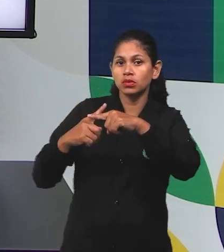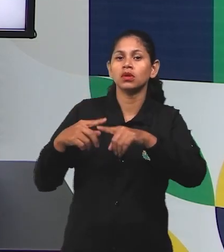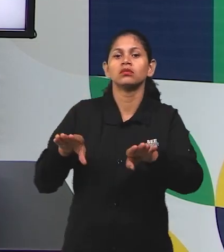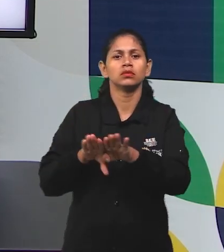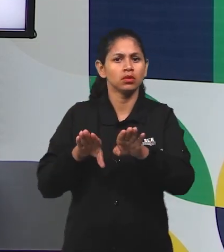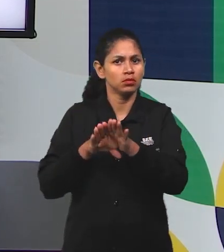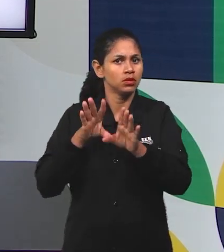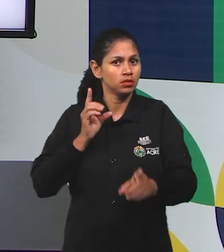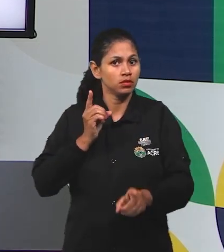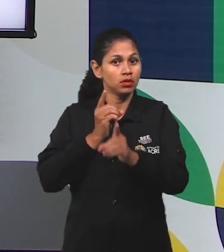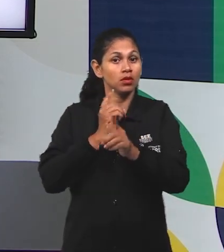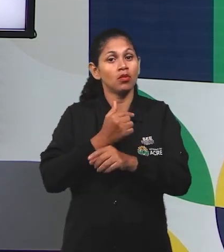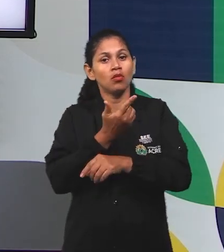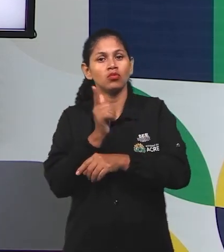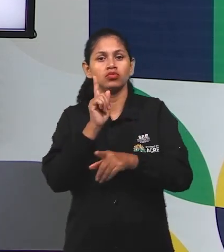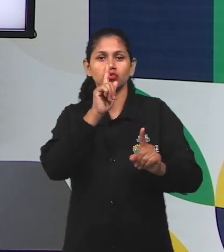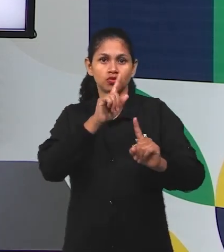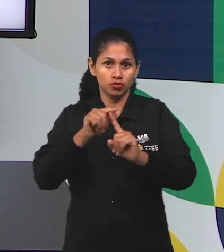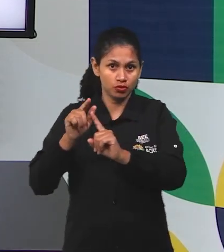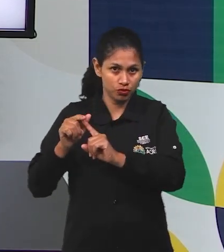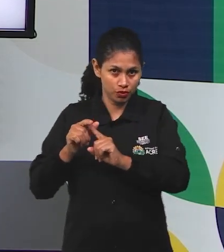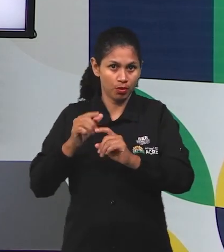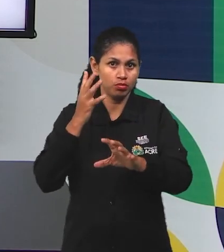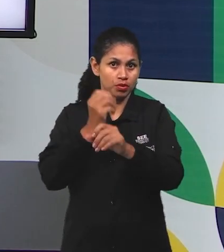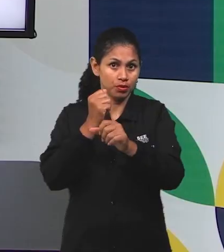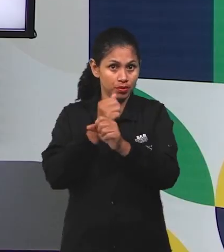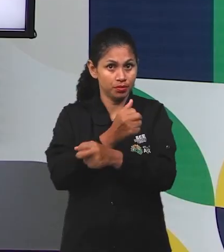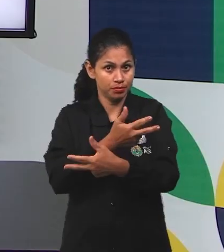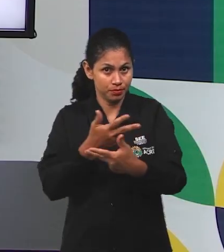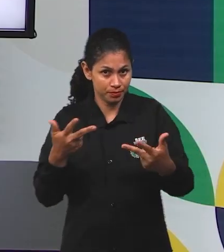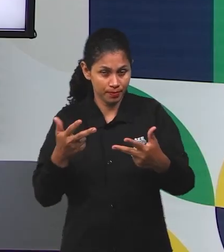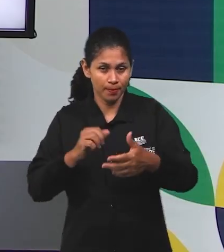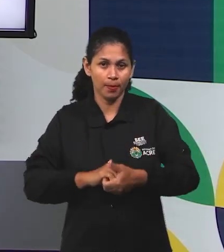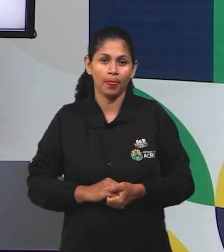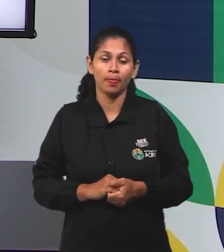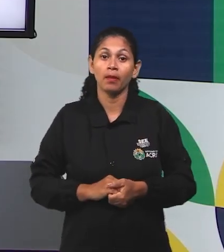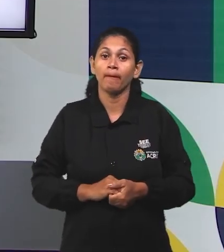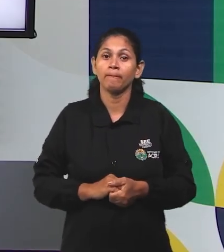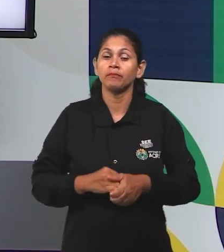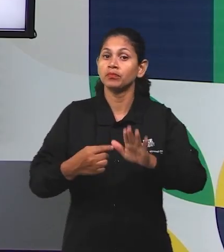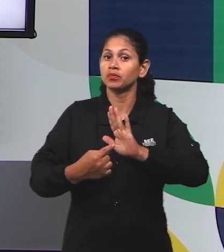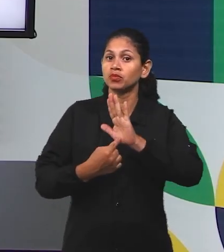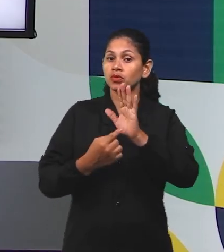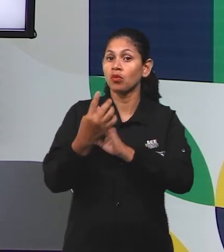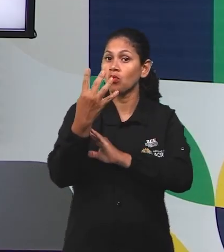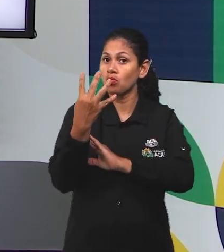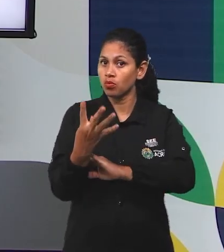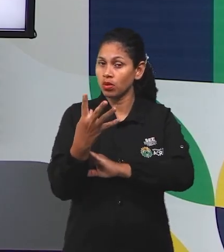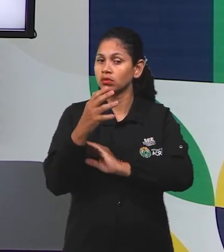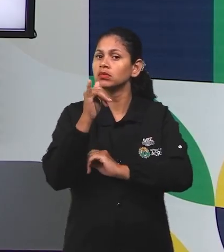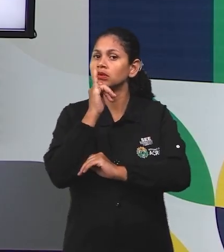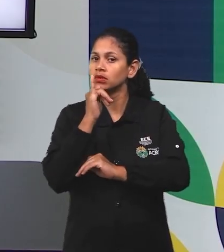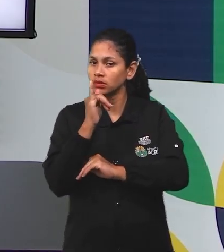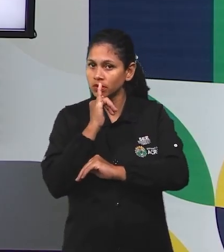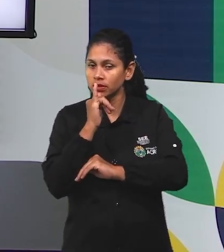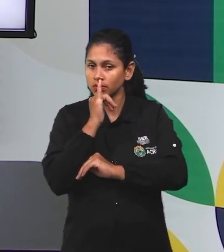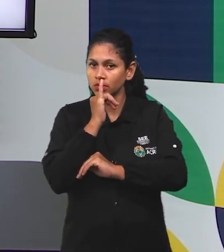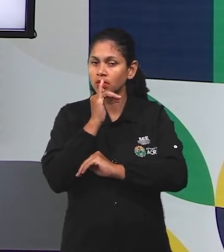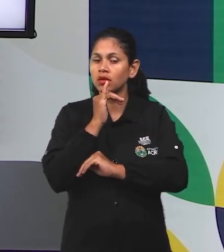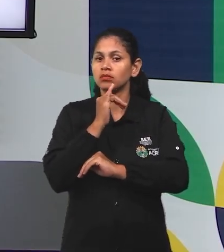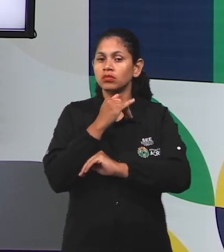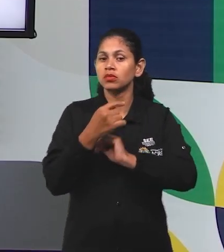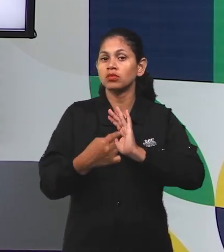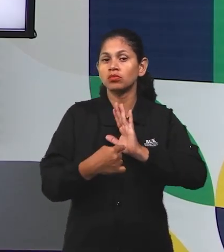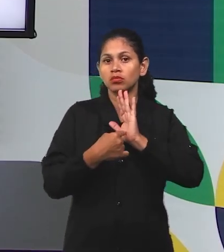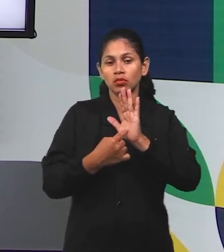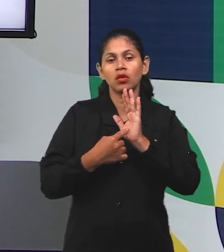de grandeza. Então, olha só, antes de eu dar continuidade, eu vou mostrar 4 exemplos de grandezas determinada pela razão